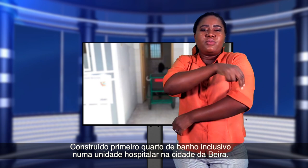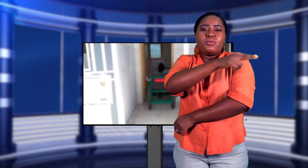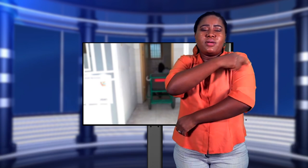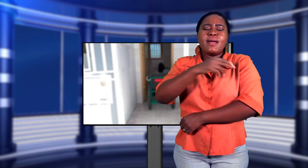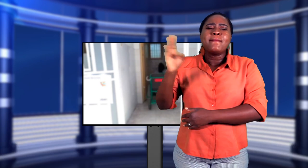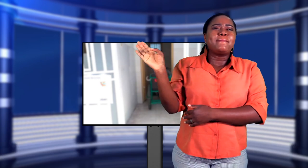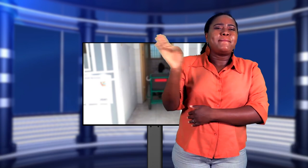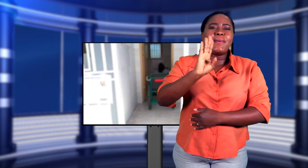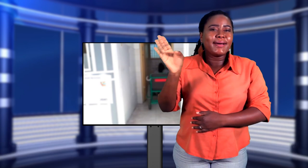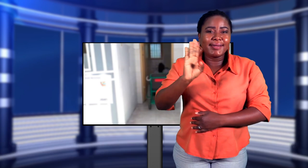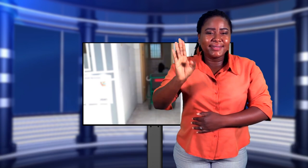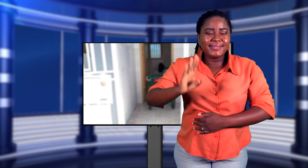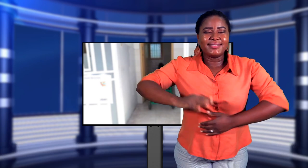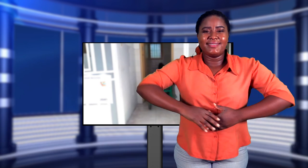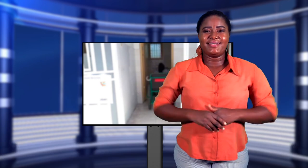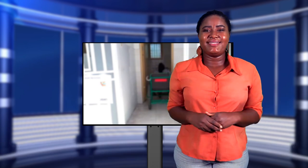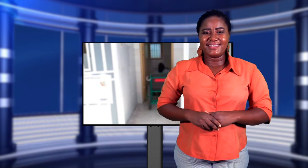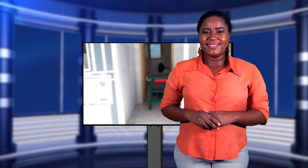Beira.